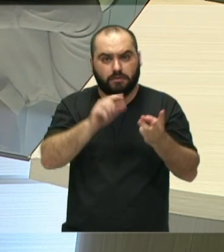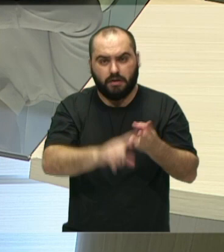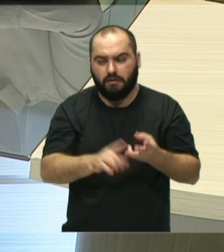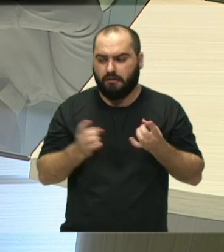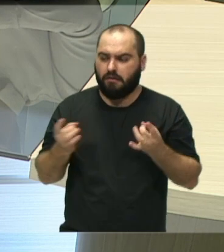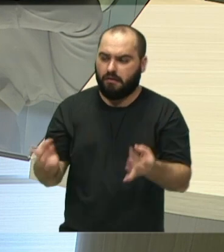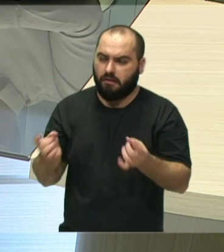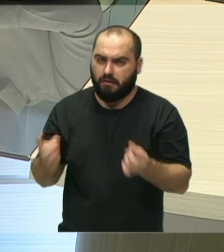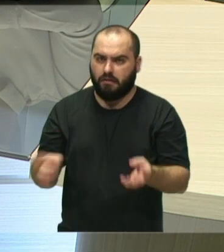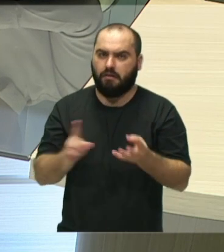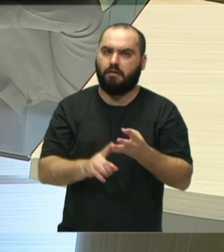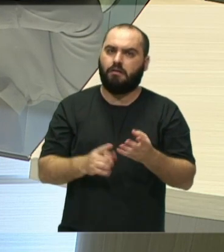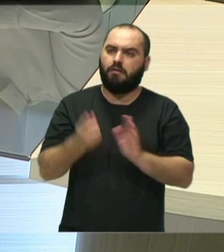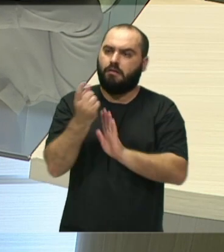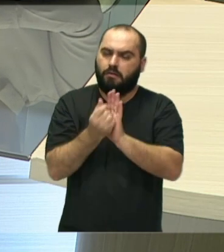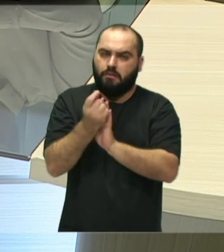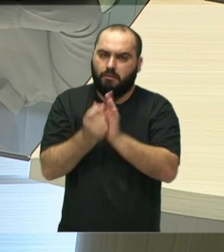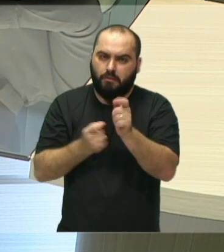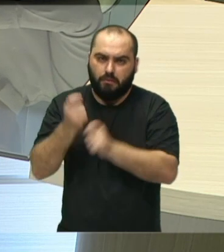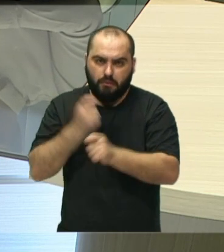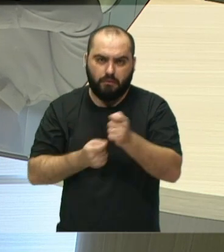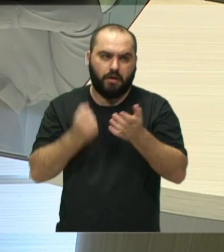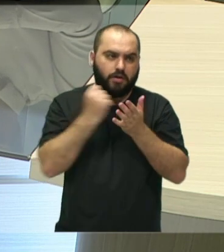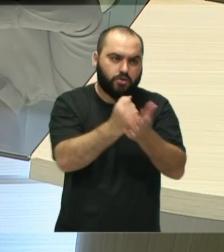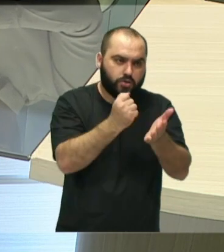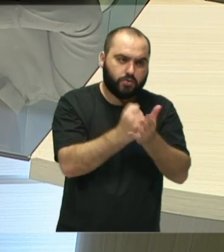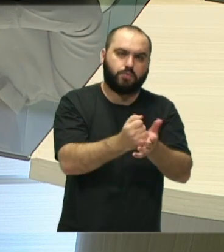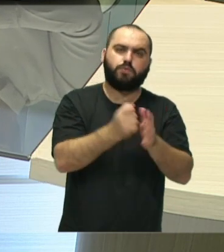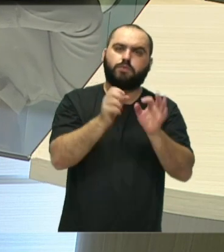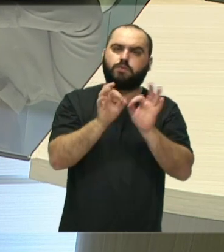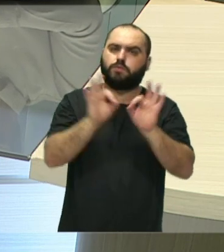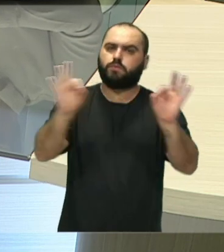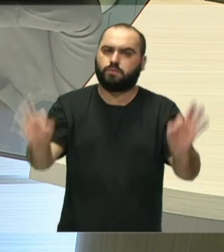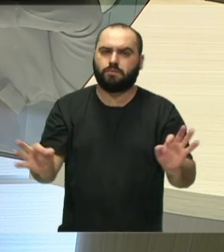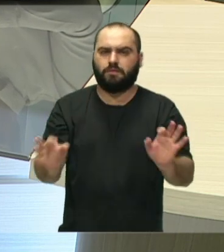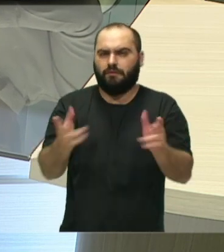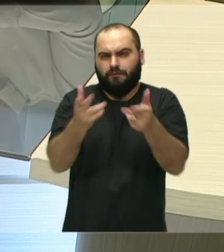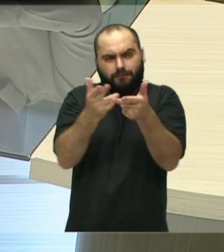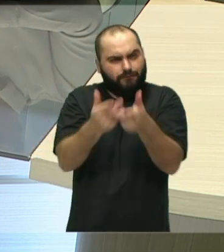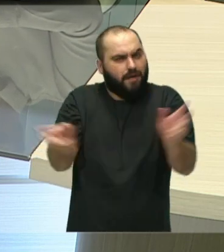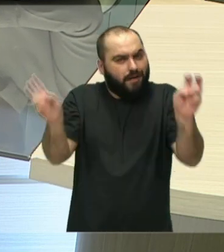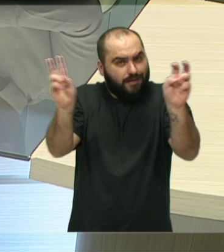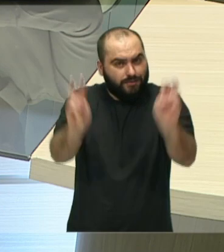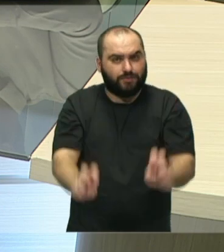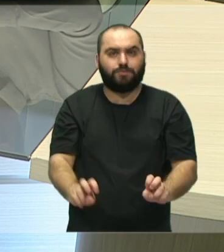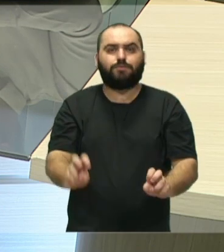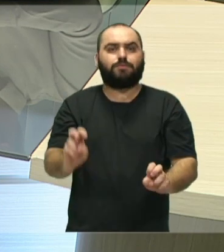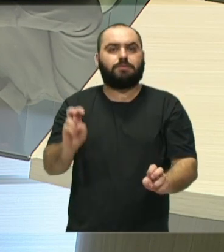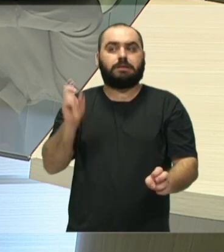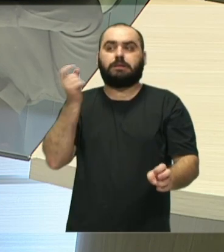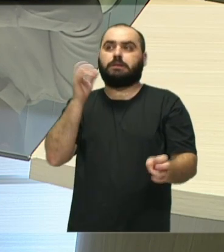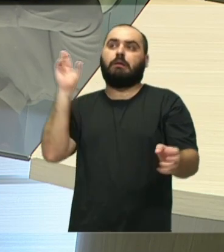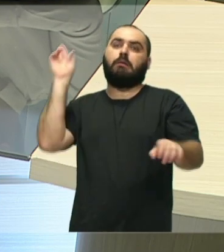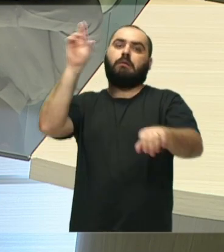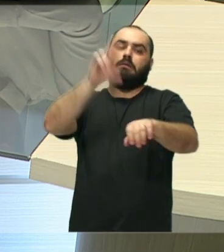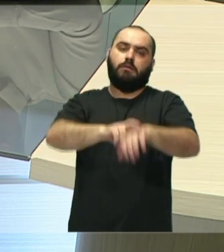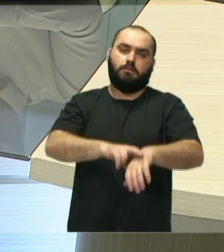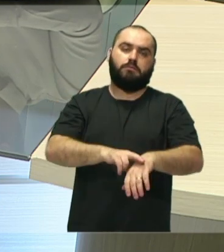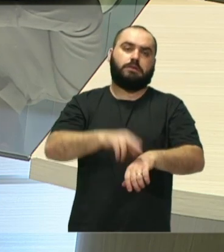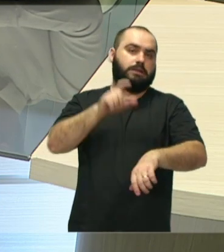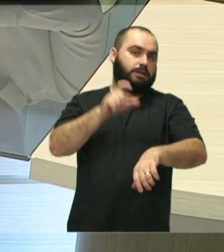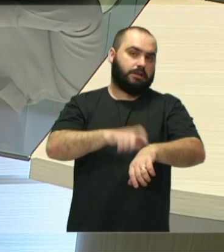gastos de de economia de auxílio ao interior ou seja são vários assuntos que seu recuperar tudo aqui a gente